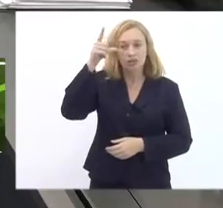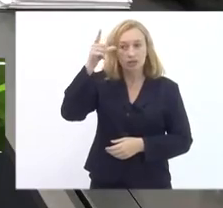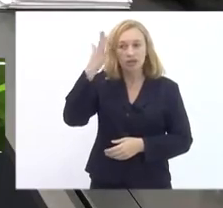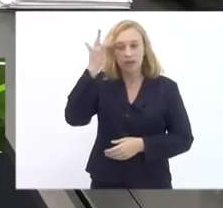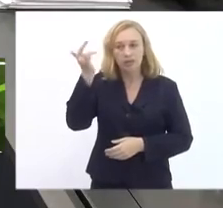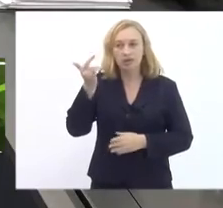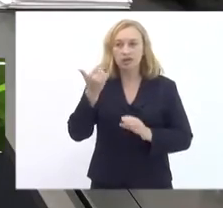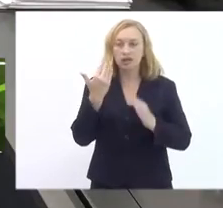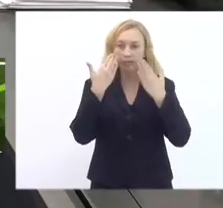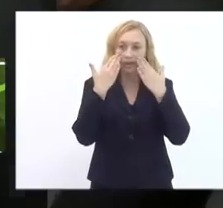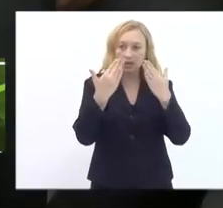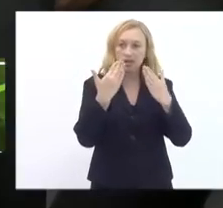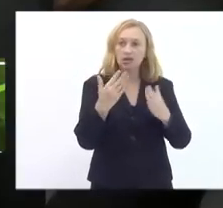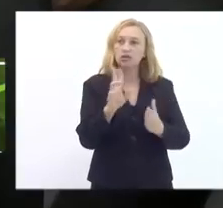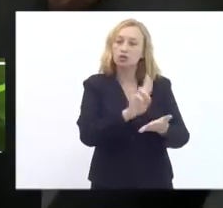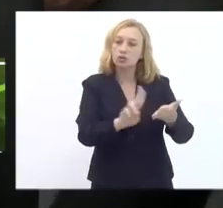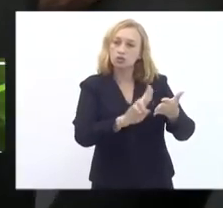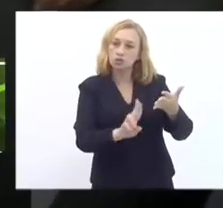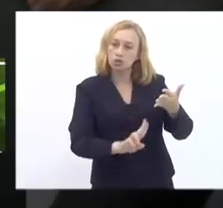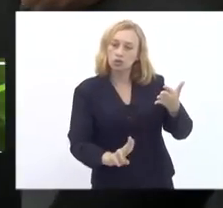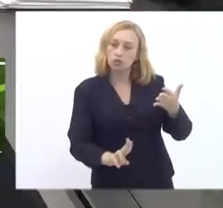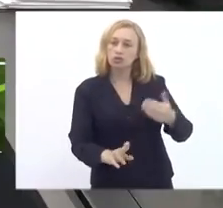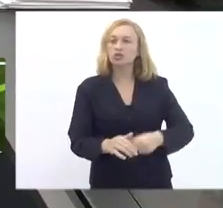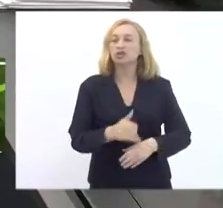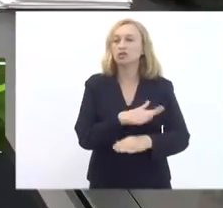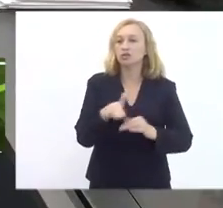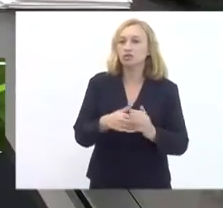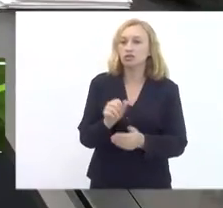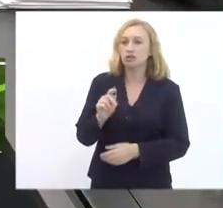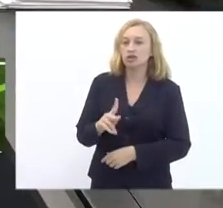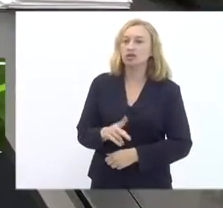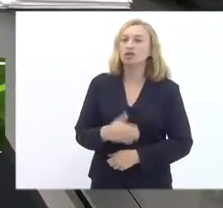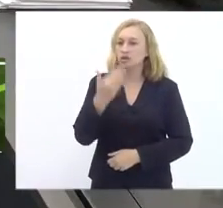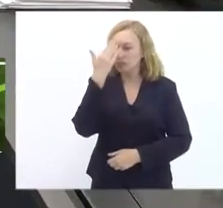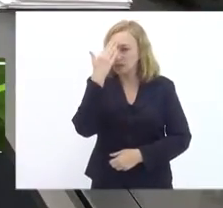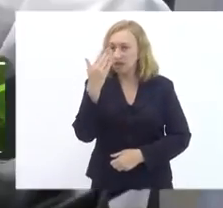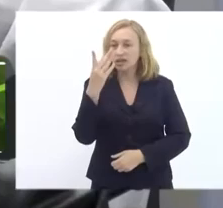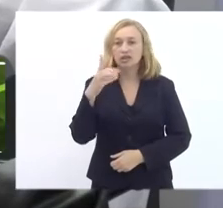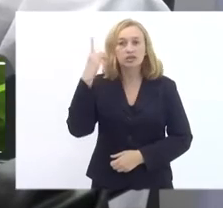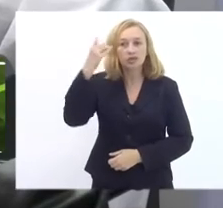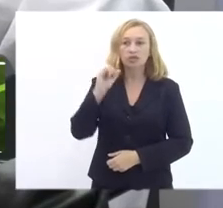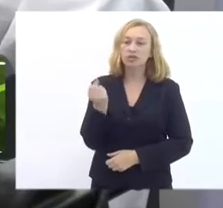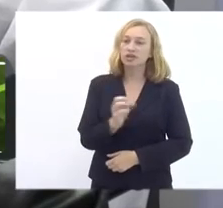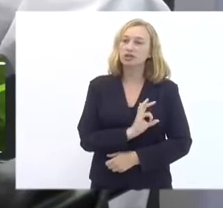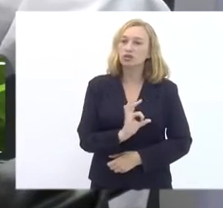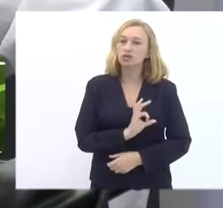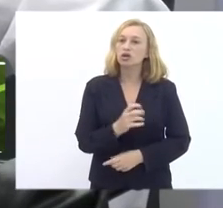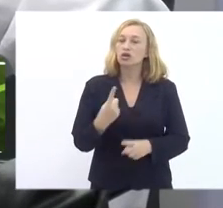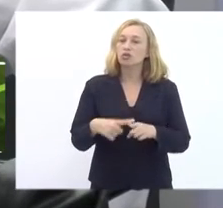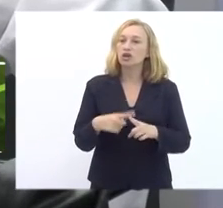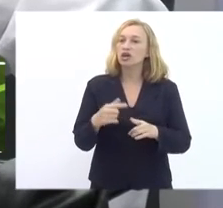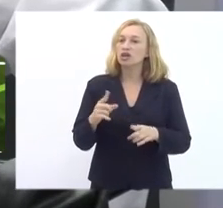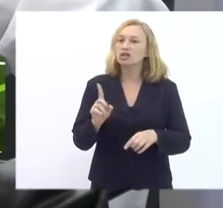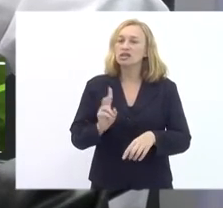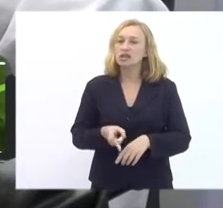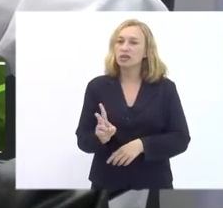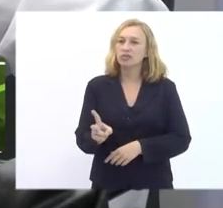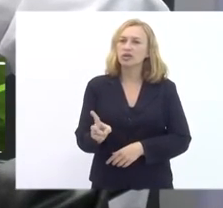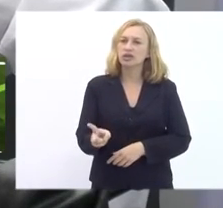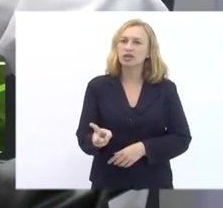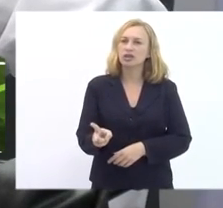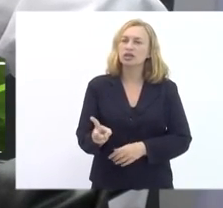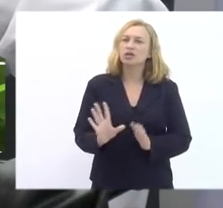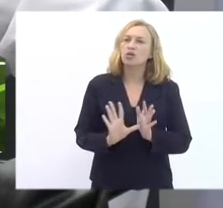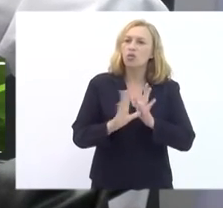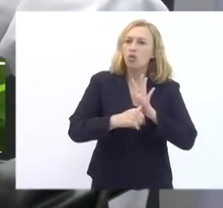estar apresentando os nomes aí. Eu vou agradecer todos, muito a tá? sua colaboração, deputada Marta Rocha, porque a todo momento o furto